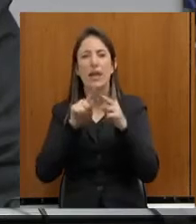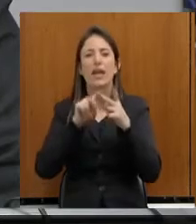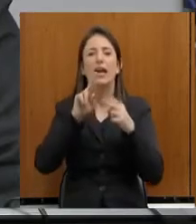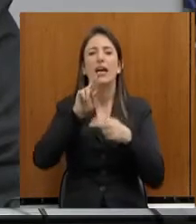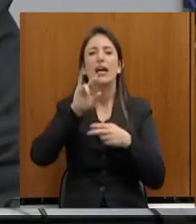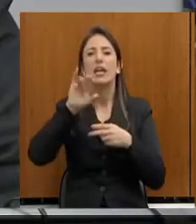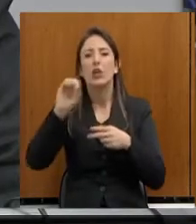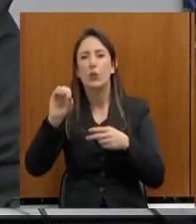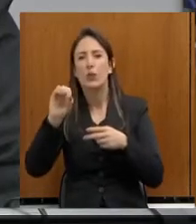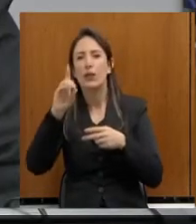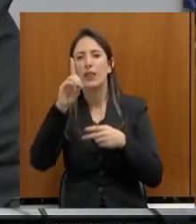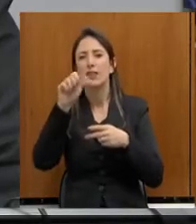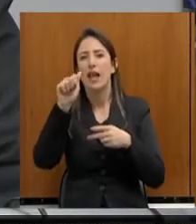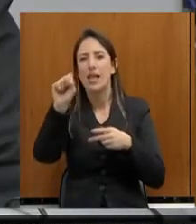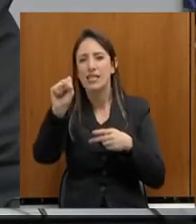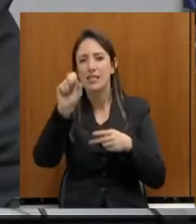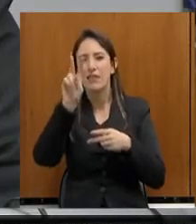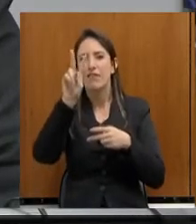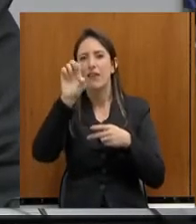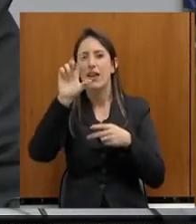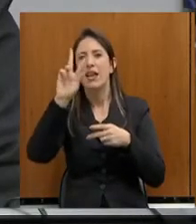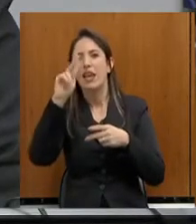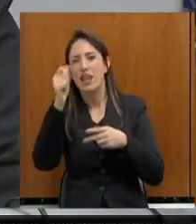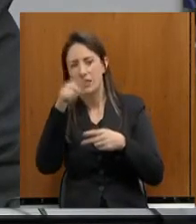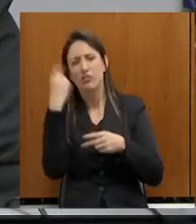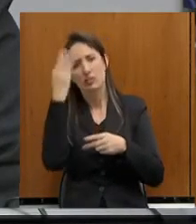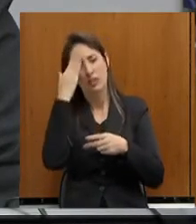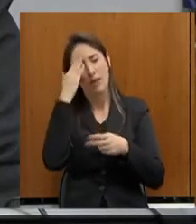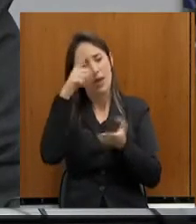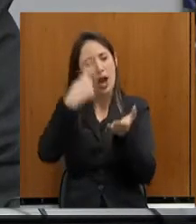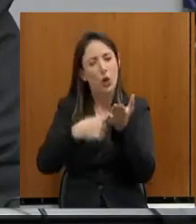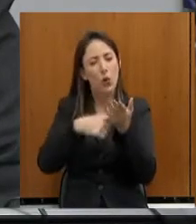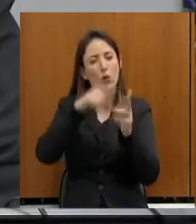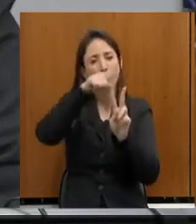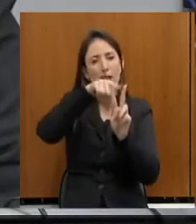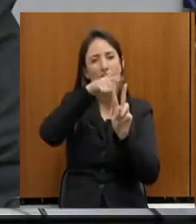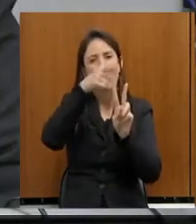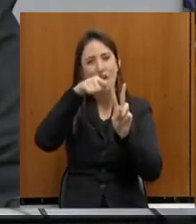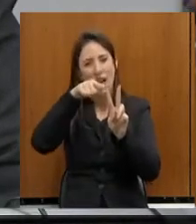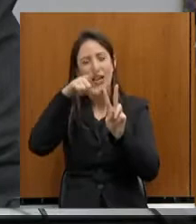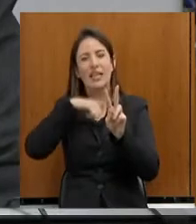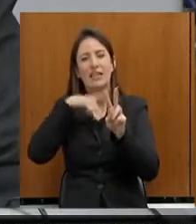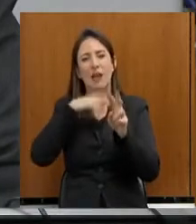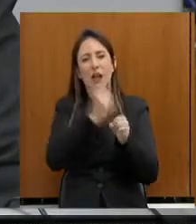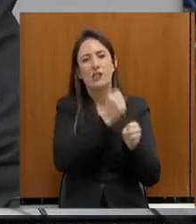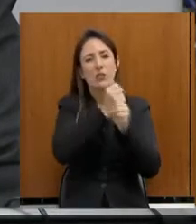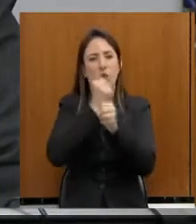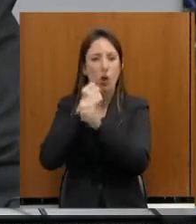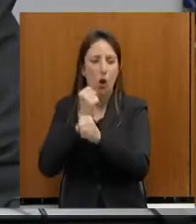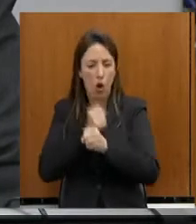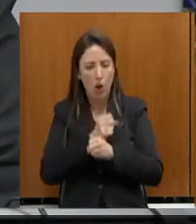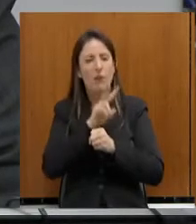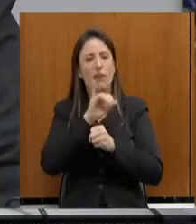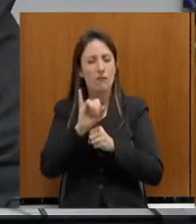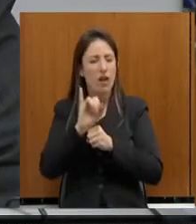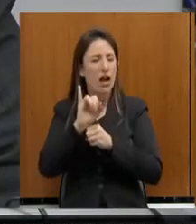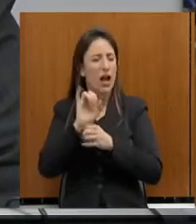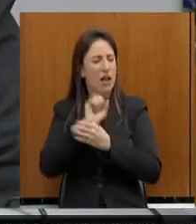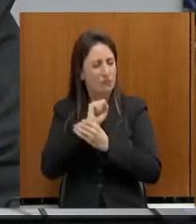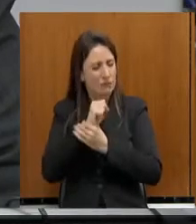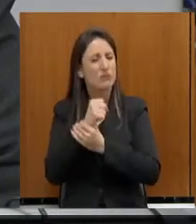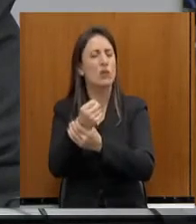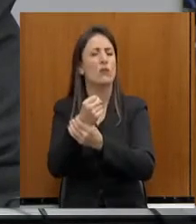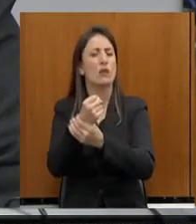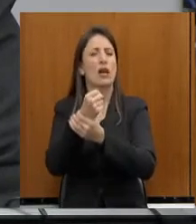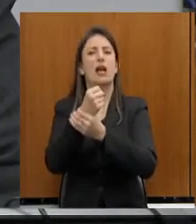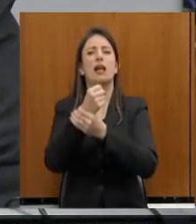desse acordo da Vale existe essas obras que garantirão a segurança hídrica da região